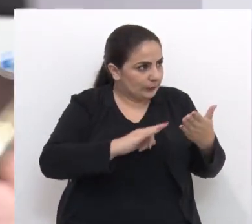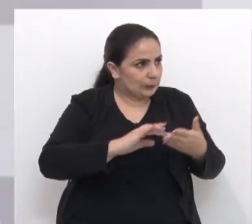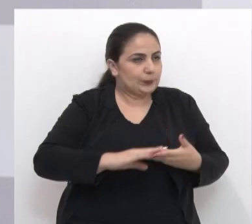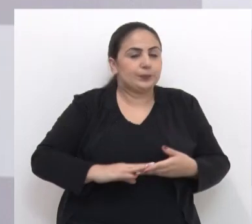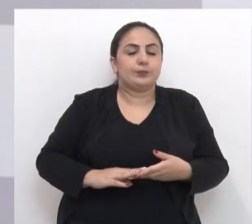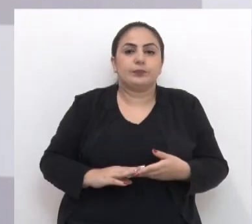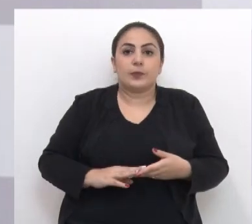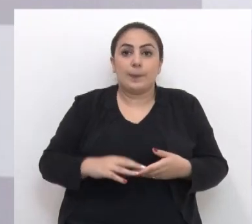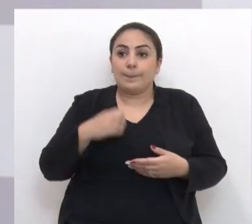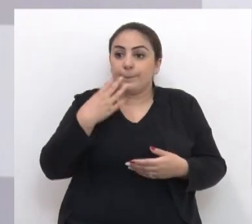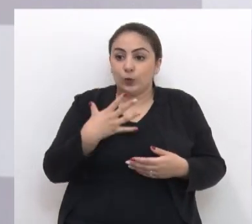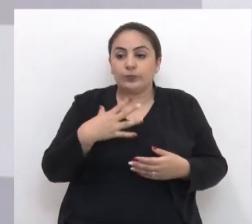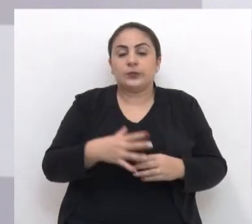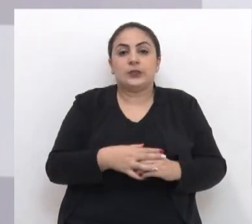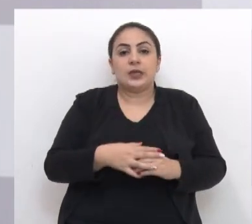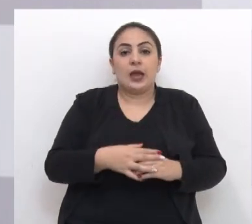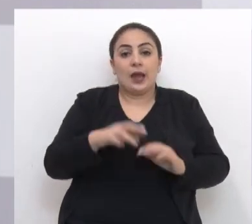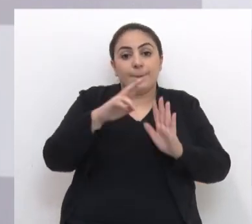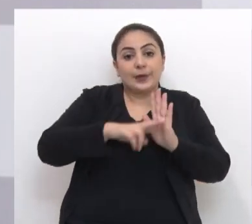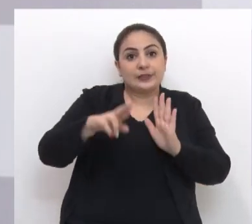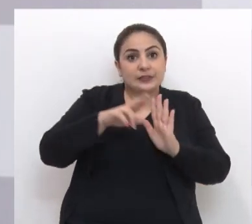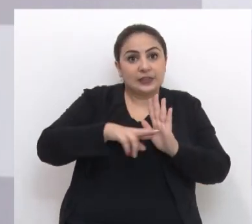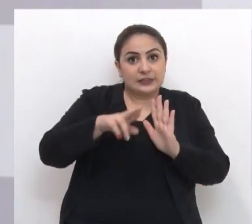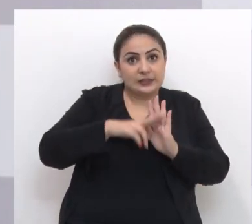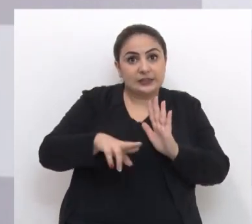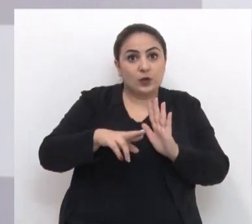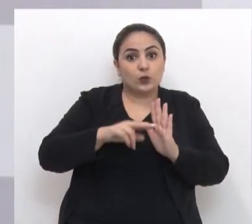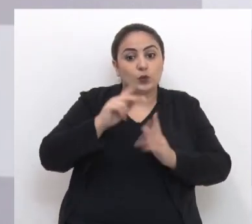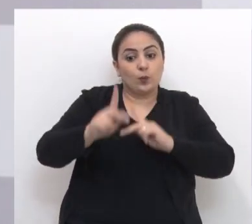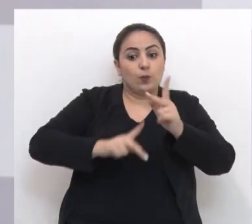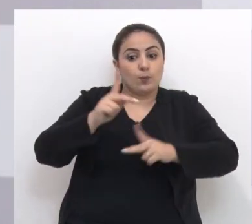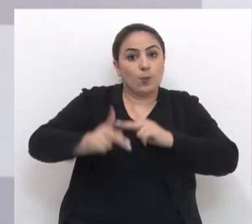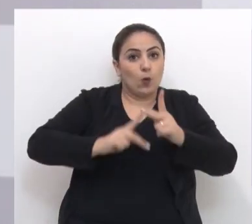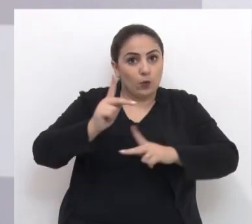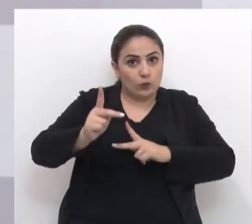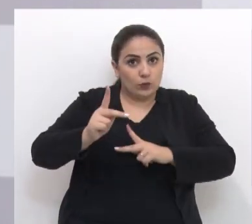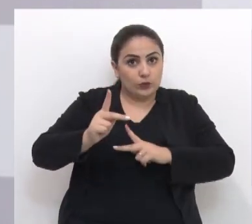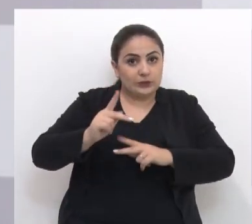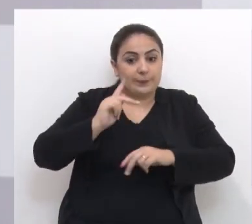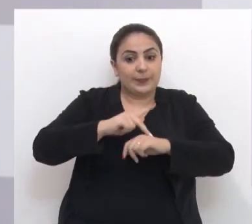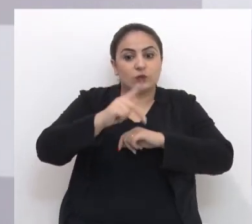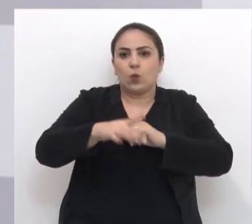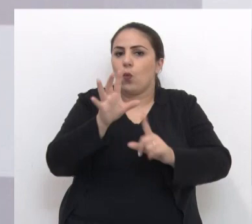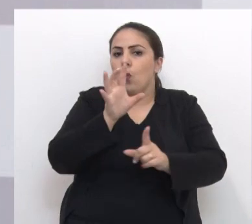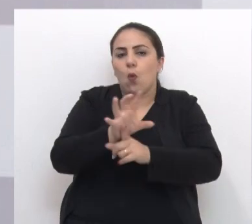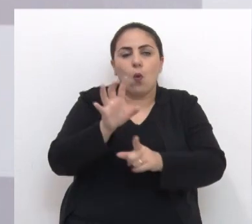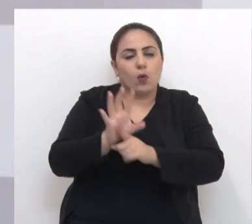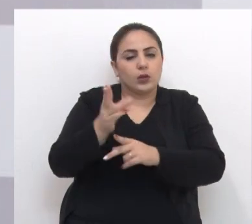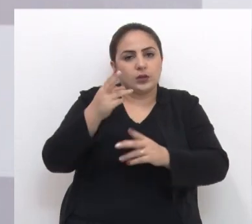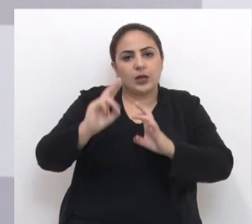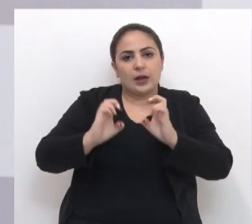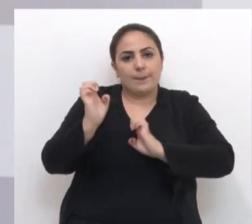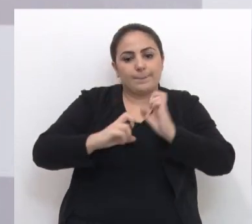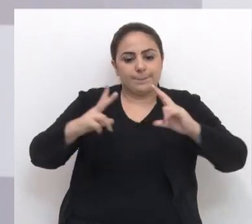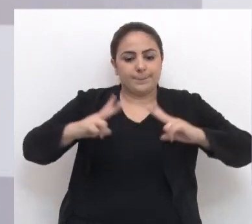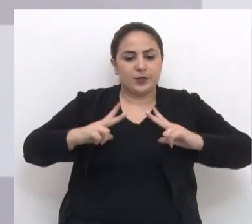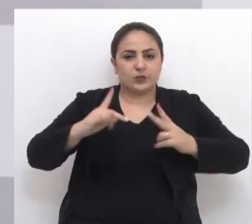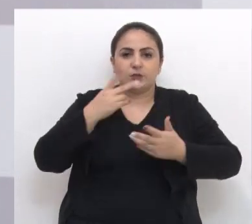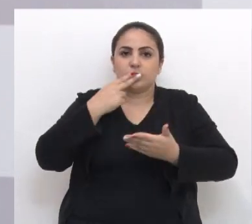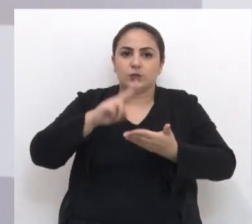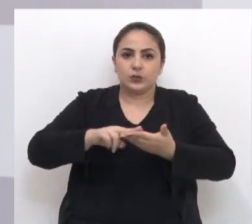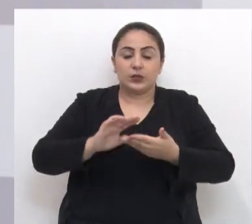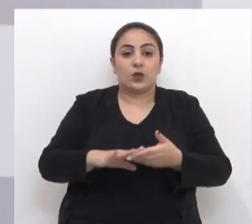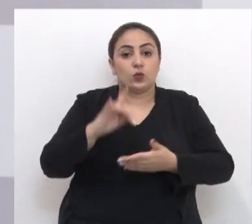em Brasília? O efeito é uma demonstração da representação do povo de Passo Fundo contrário à privatização dos Correios. É